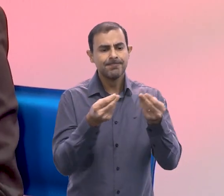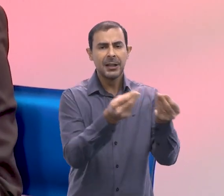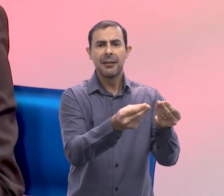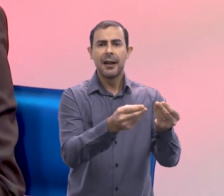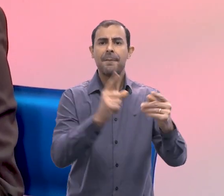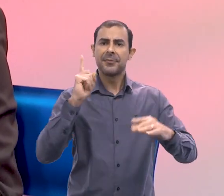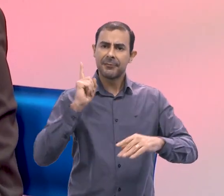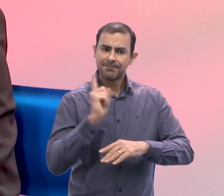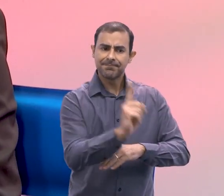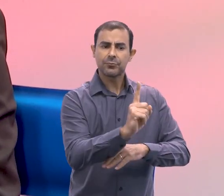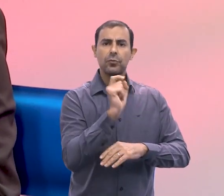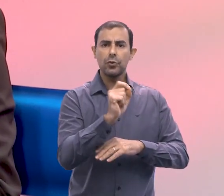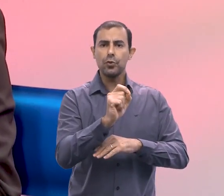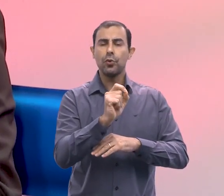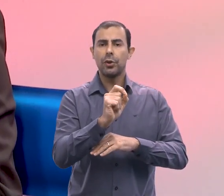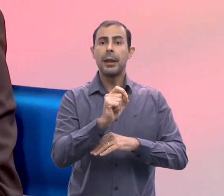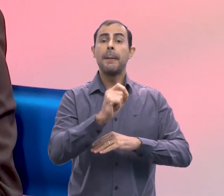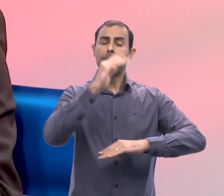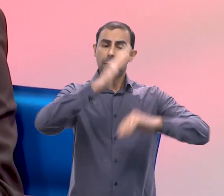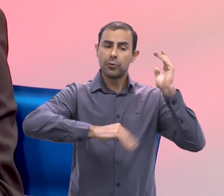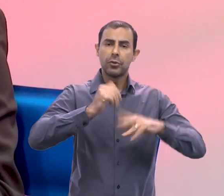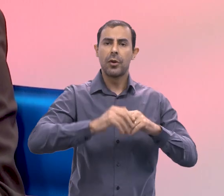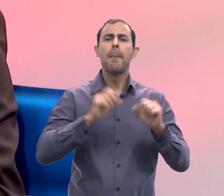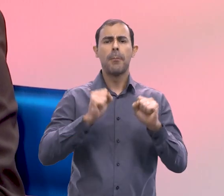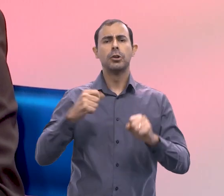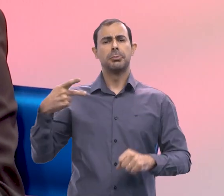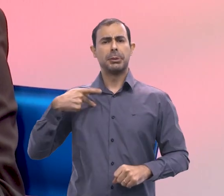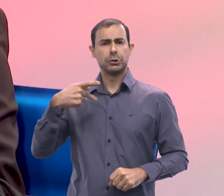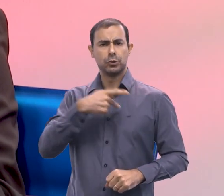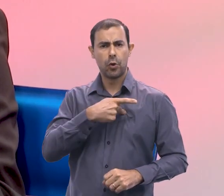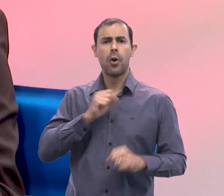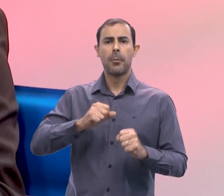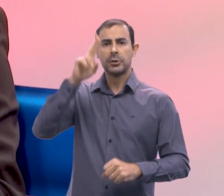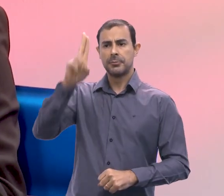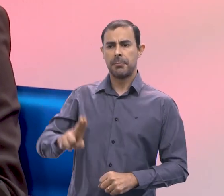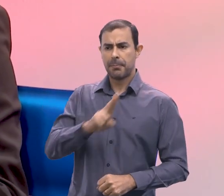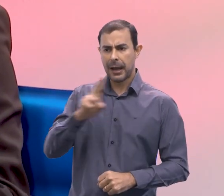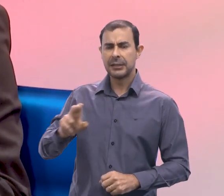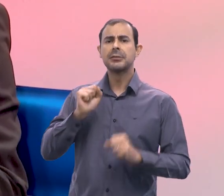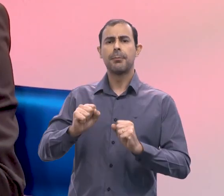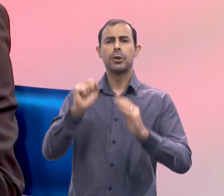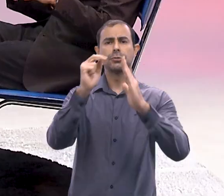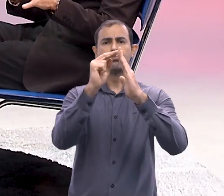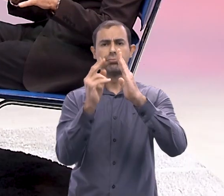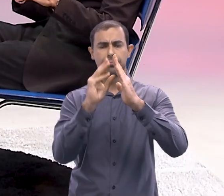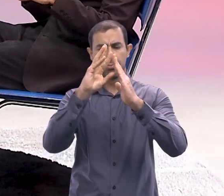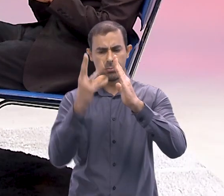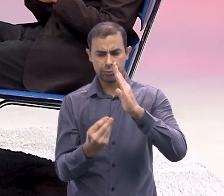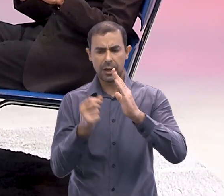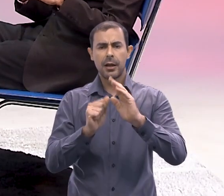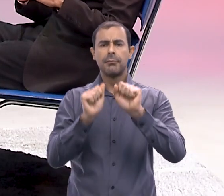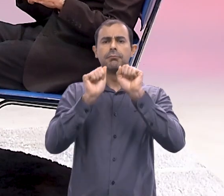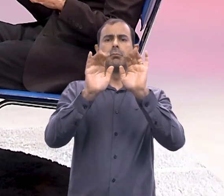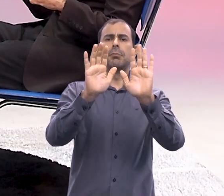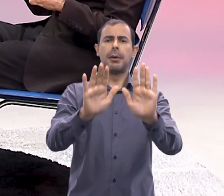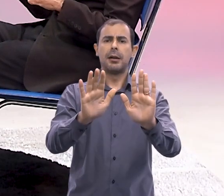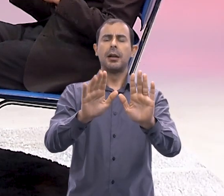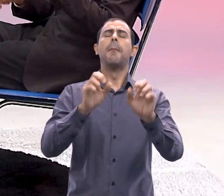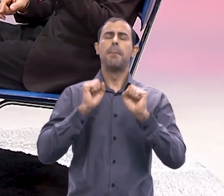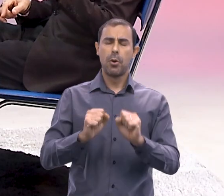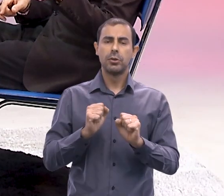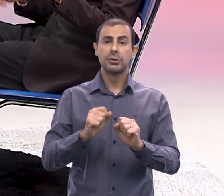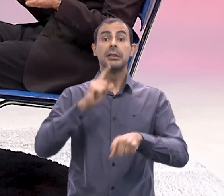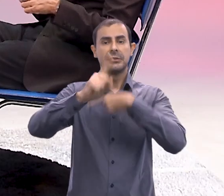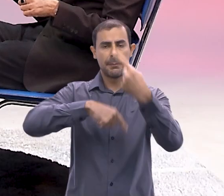observar. Você pode até levar para o padre rezar, para o pastor orar, lá no centro espírita dar o passe, tudo bem.